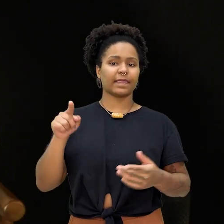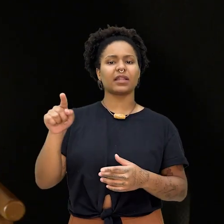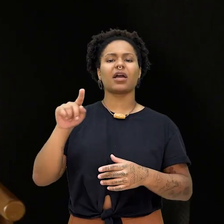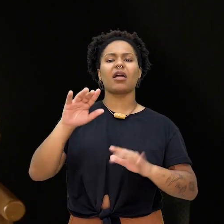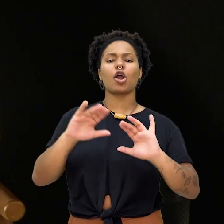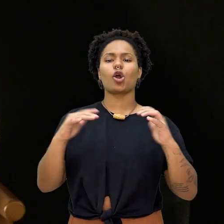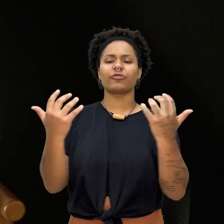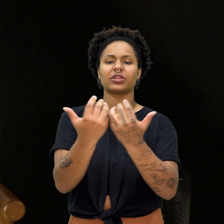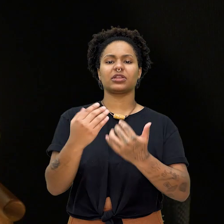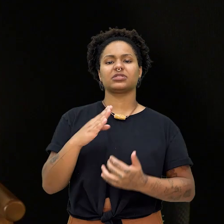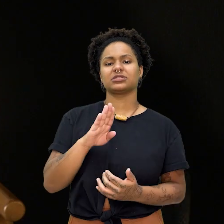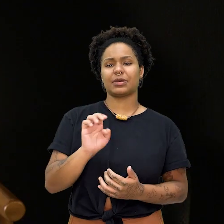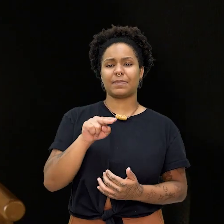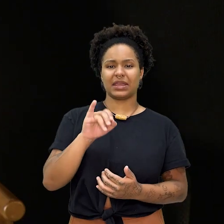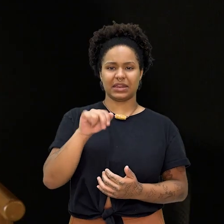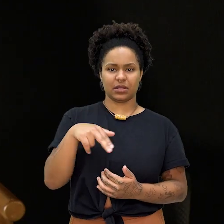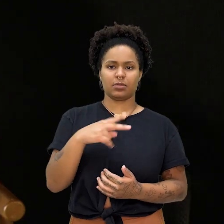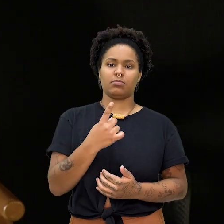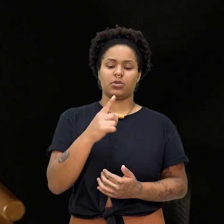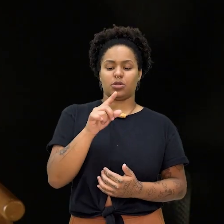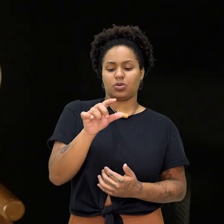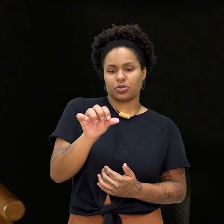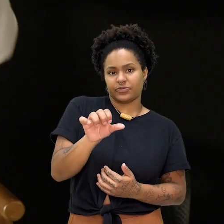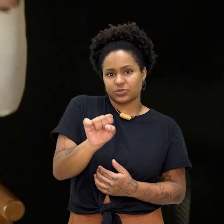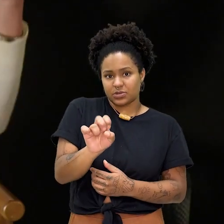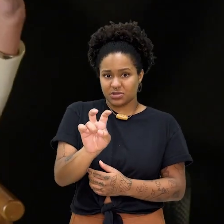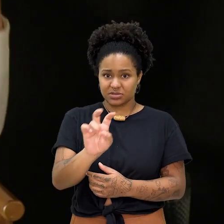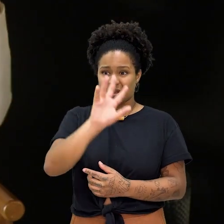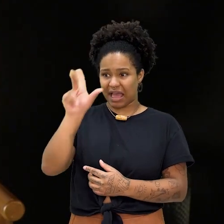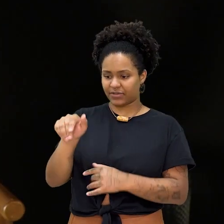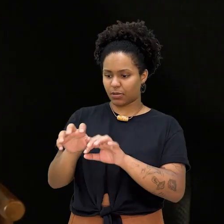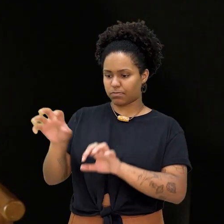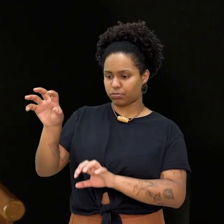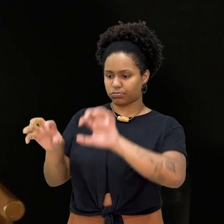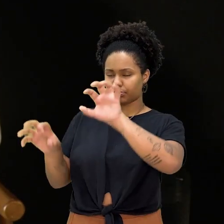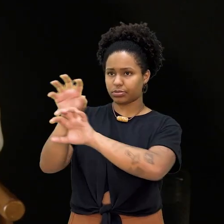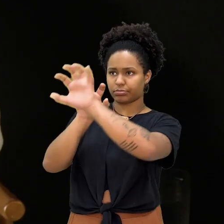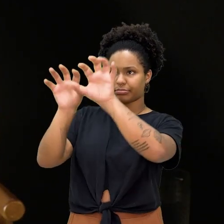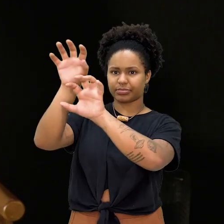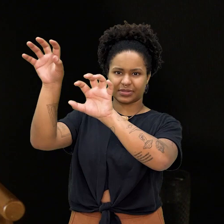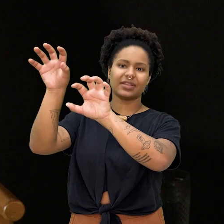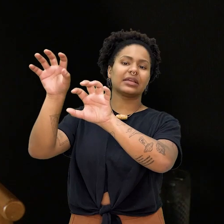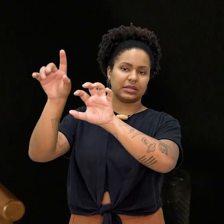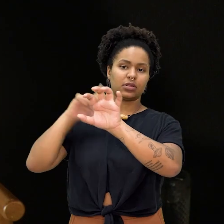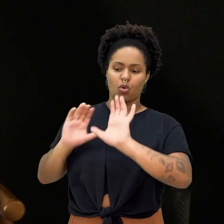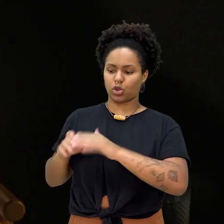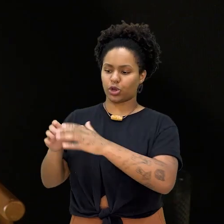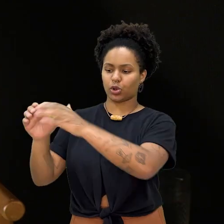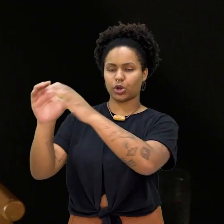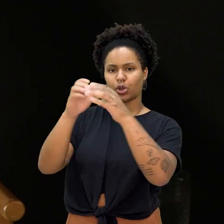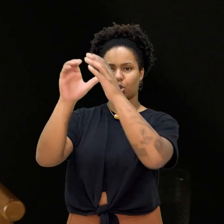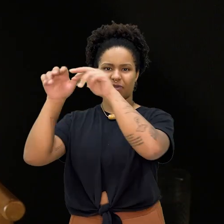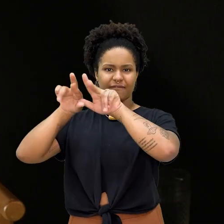na Conferência de Berlim, 1885, a África foi toda dividida, viraram várias